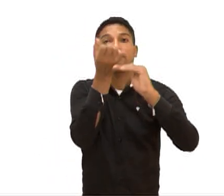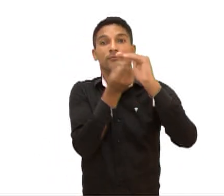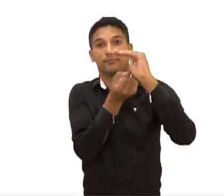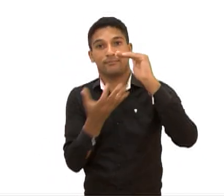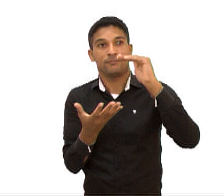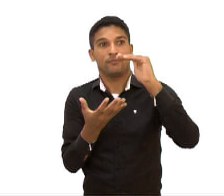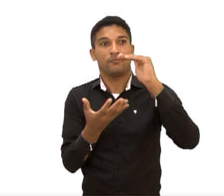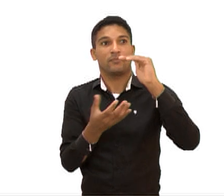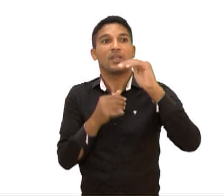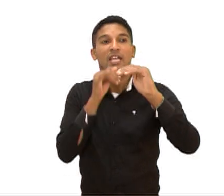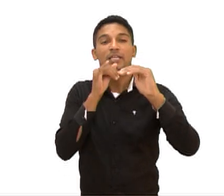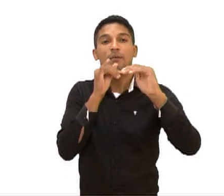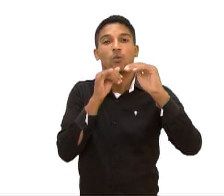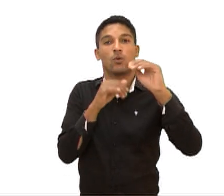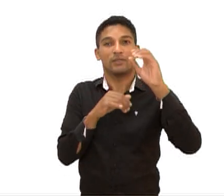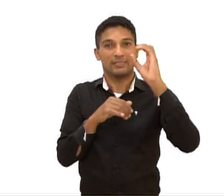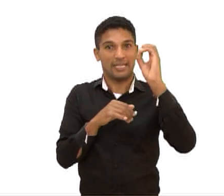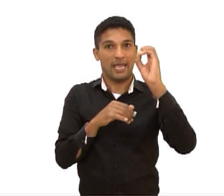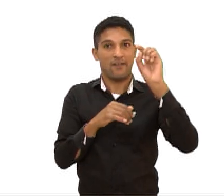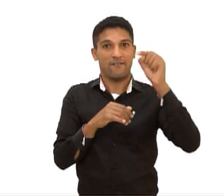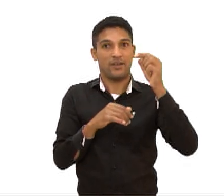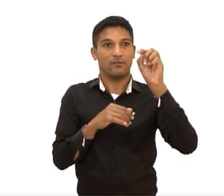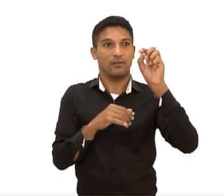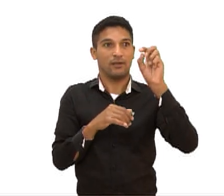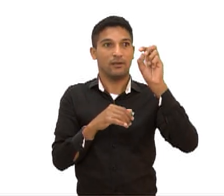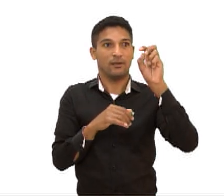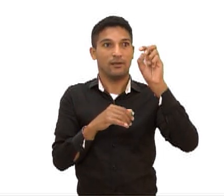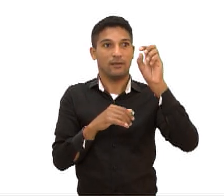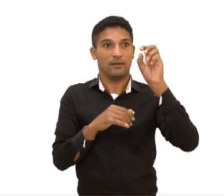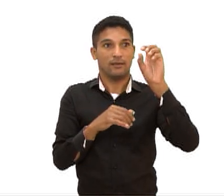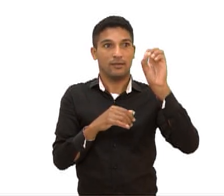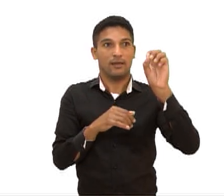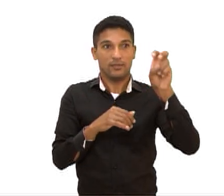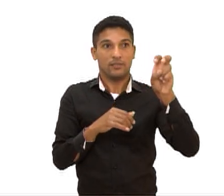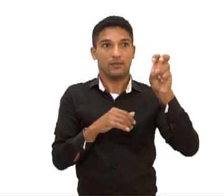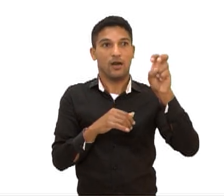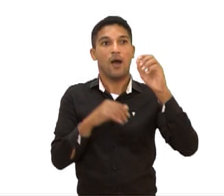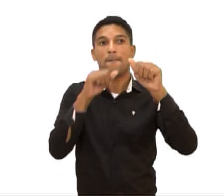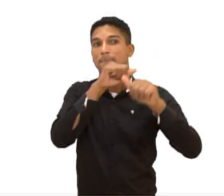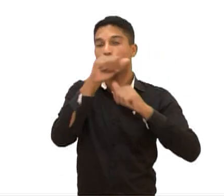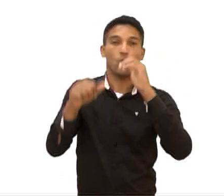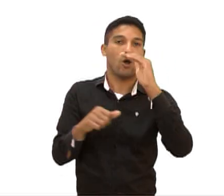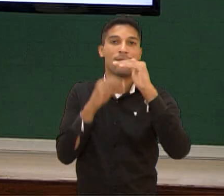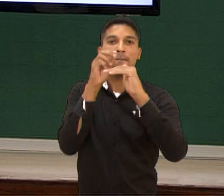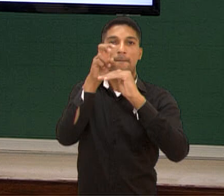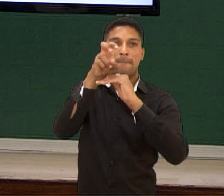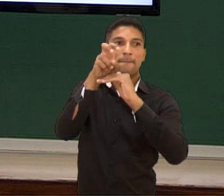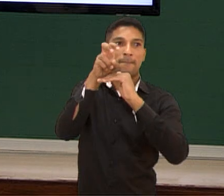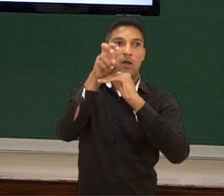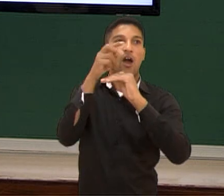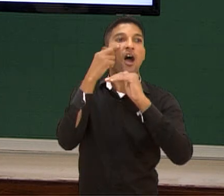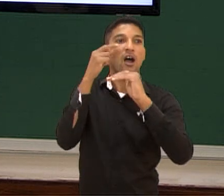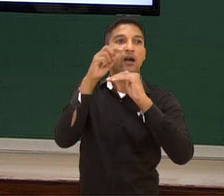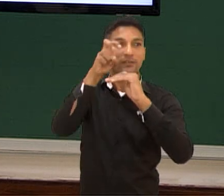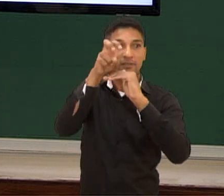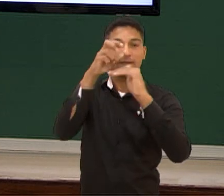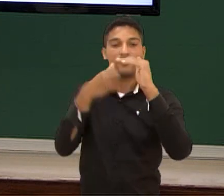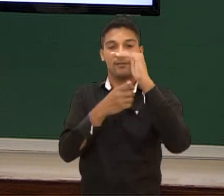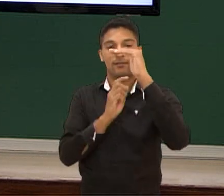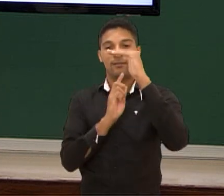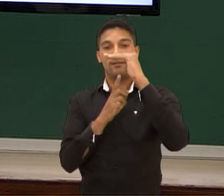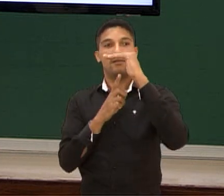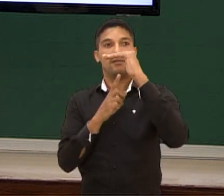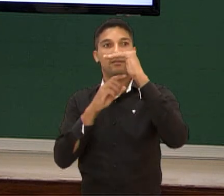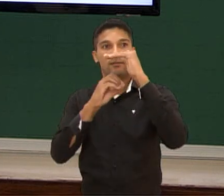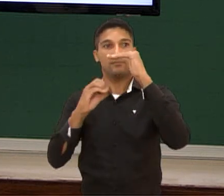certo? 5, transformei em fração, 5 centésimos. E percebam que aqui, para que torne, eu consiga igualar, comparar, né? Eu